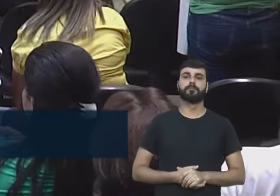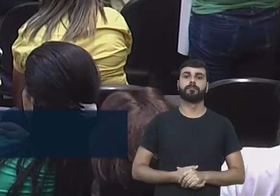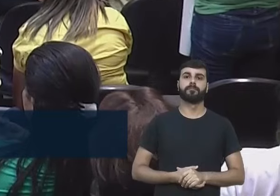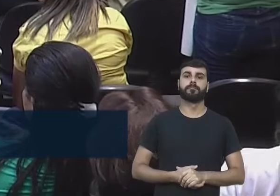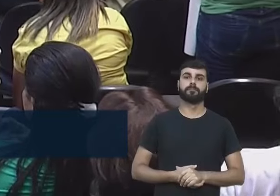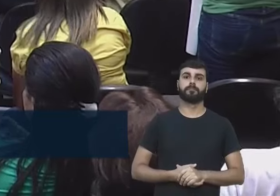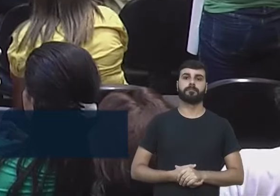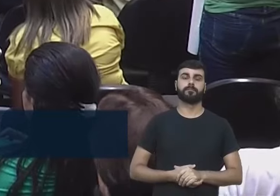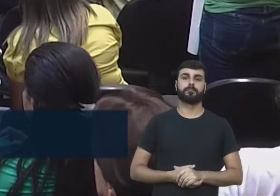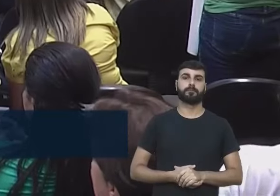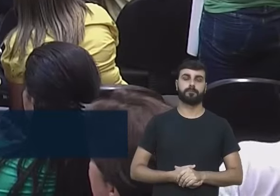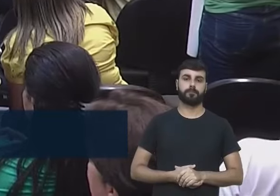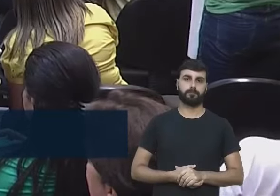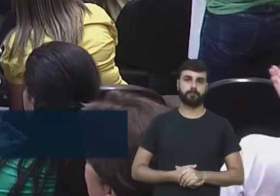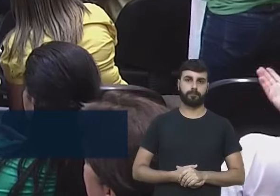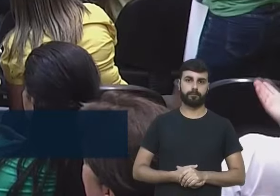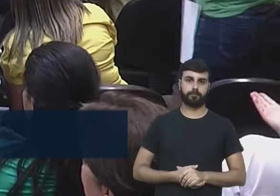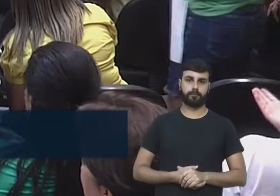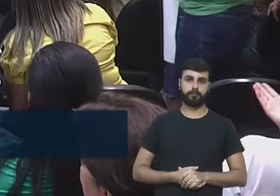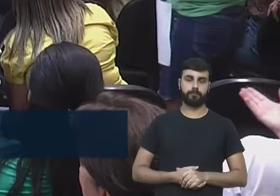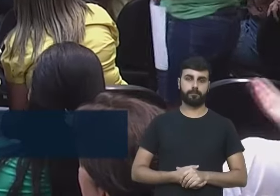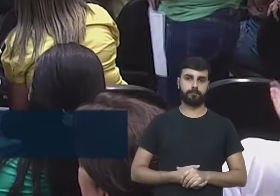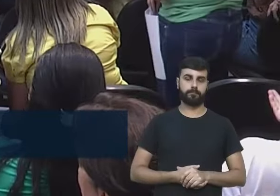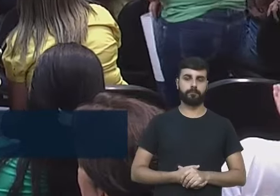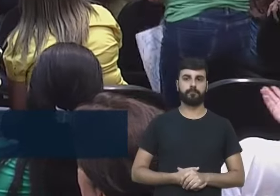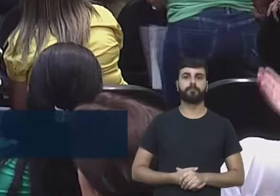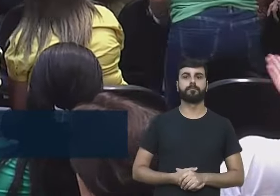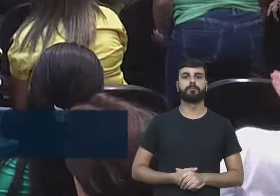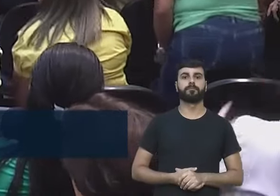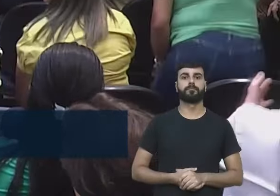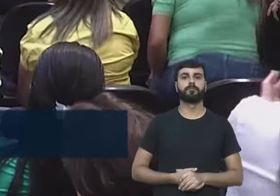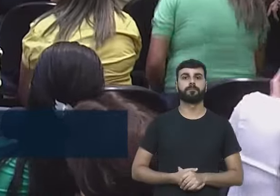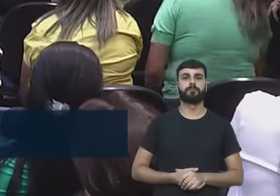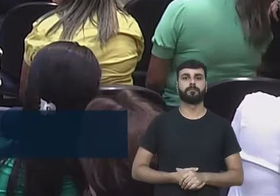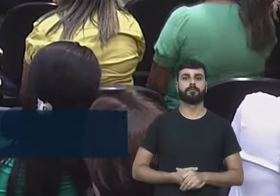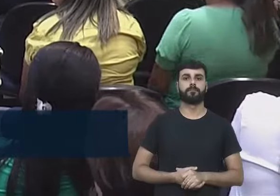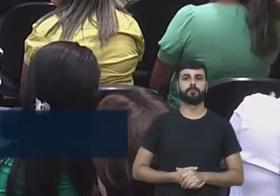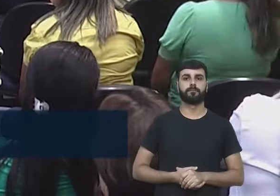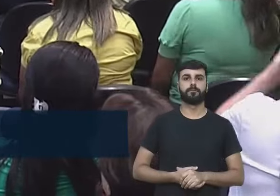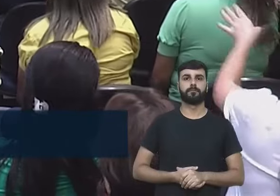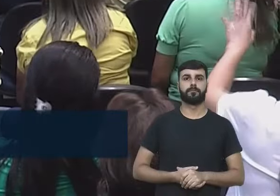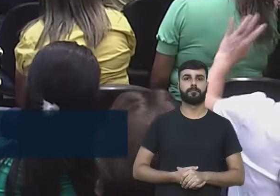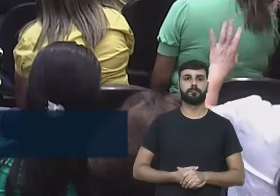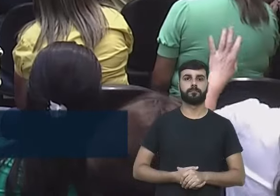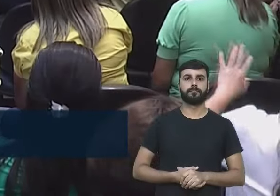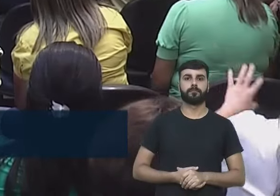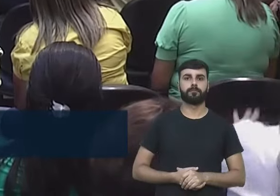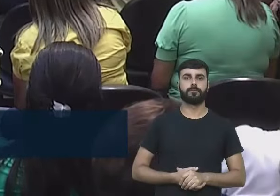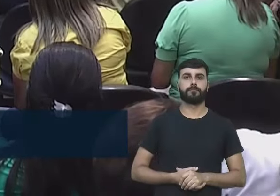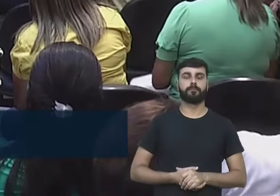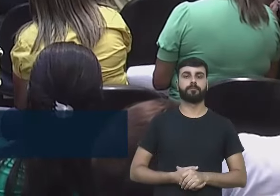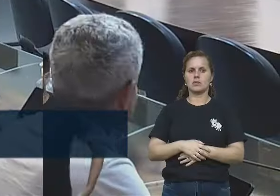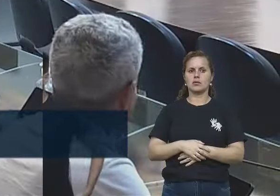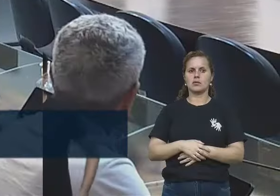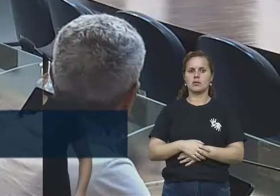prefeitura tem execução de medidas mais rápidas para solucionar o problema o comunicado ainda diz que brustolini